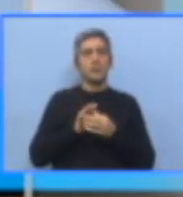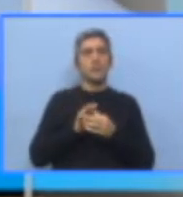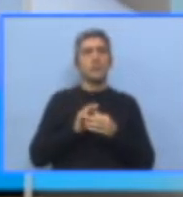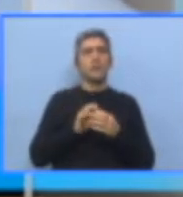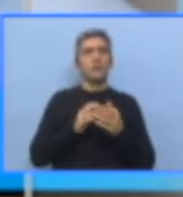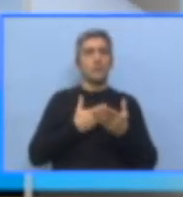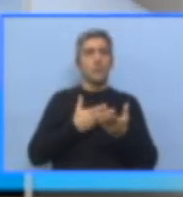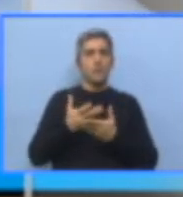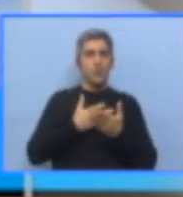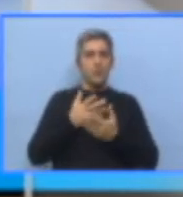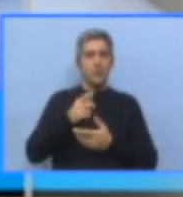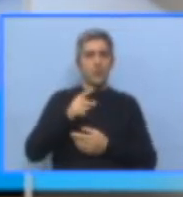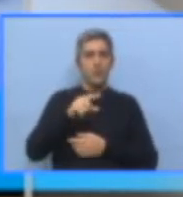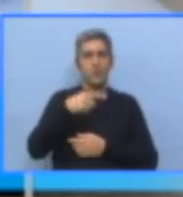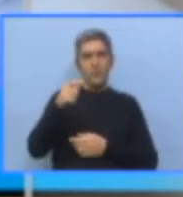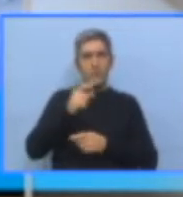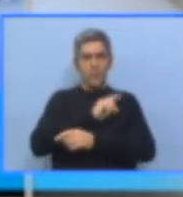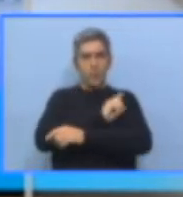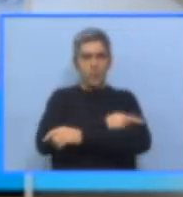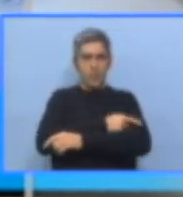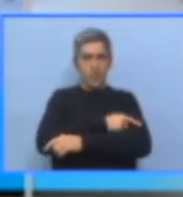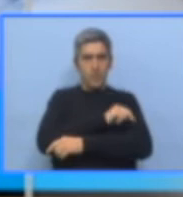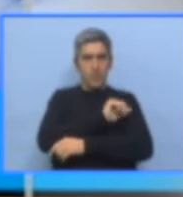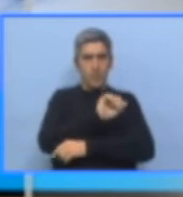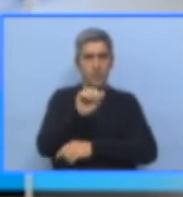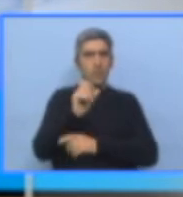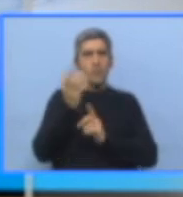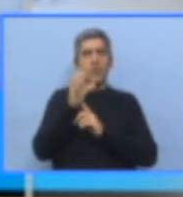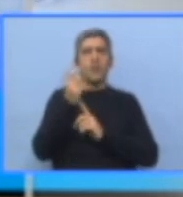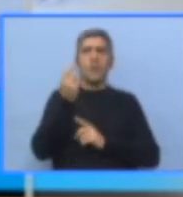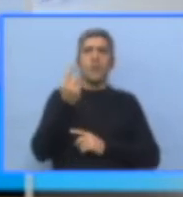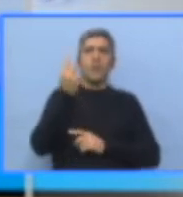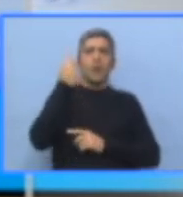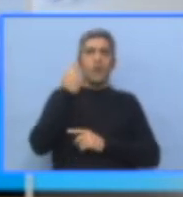na relação com os poderes, ontem...